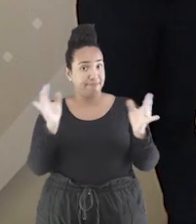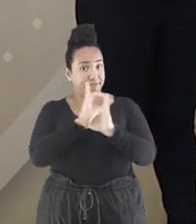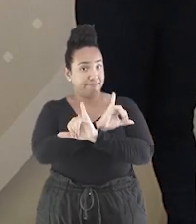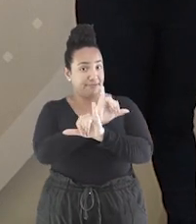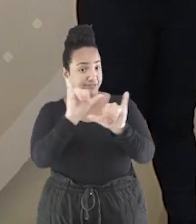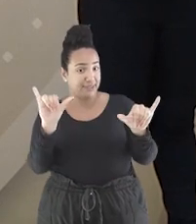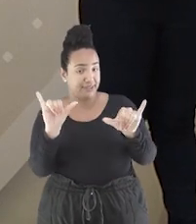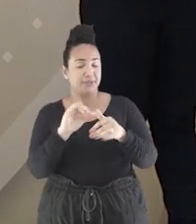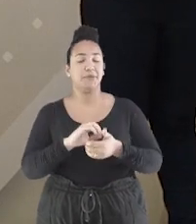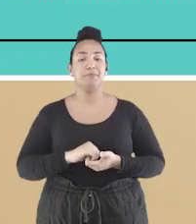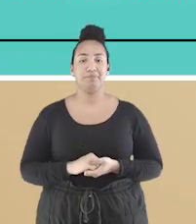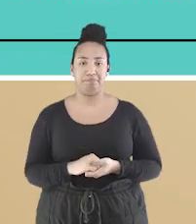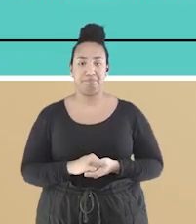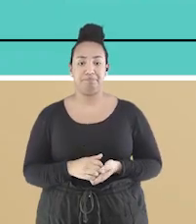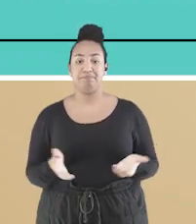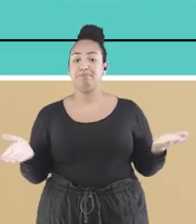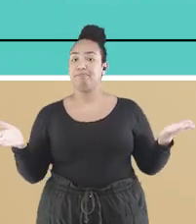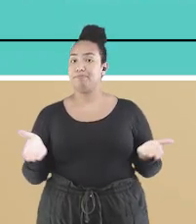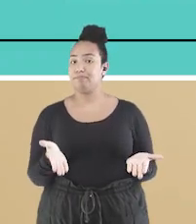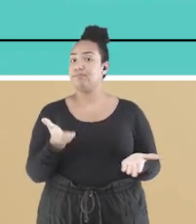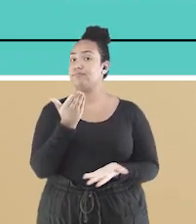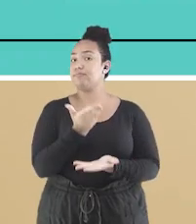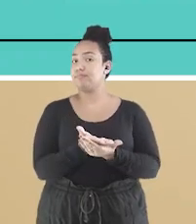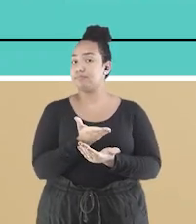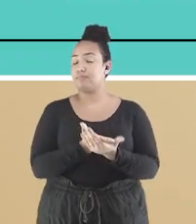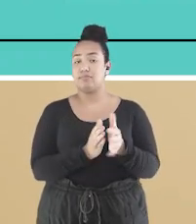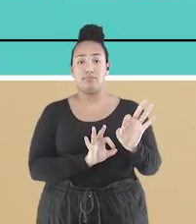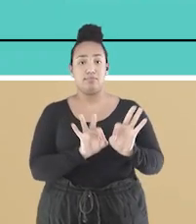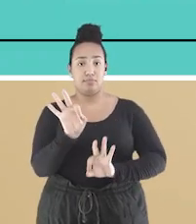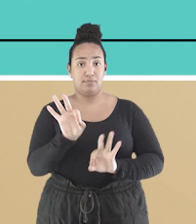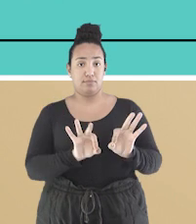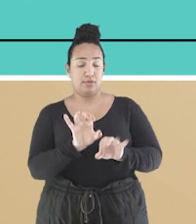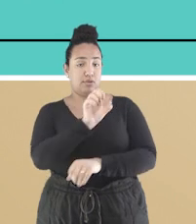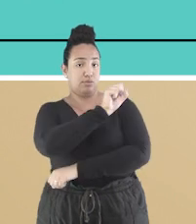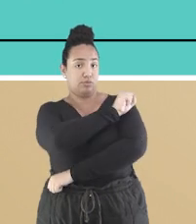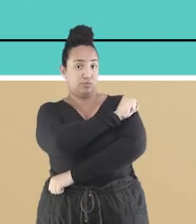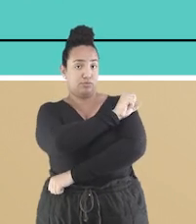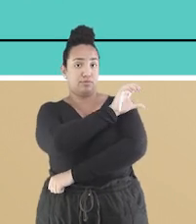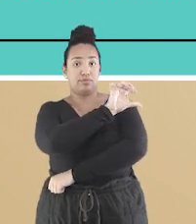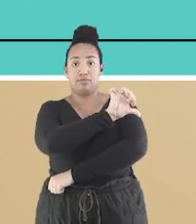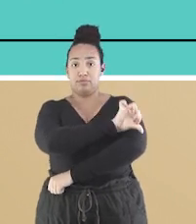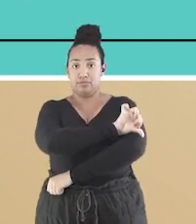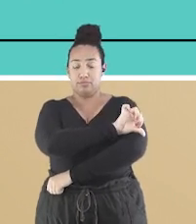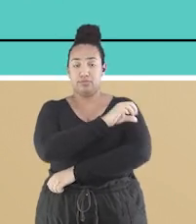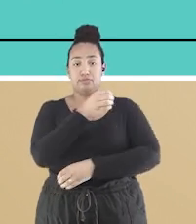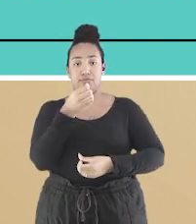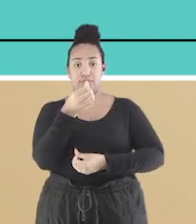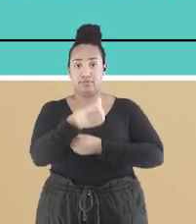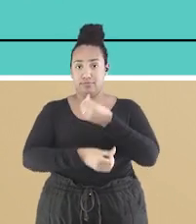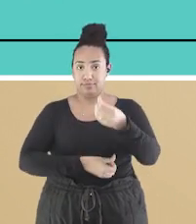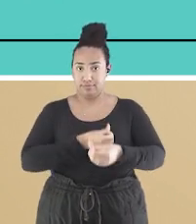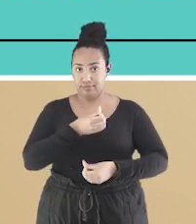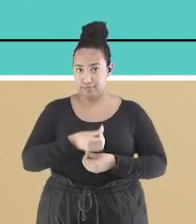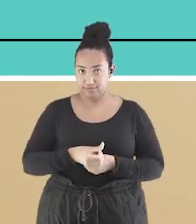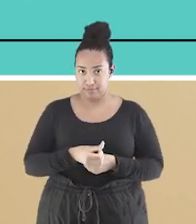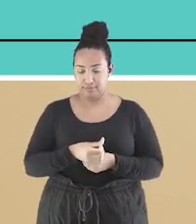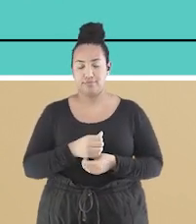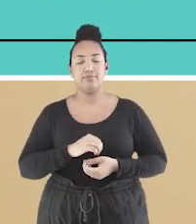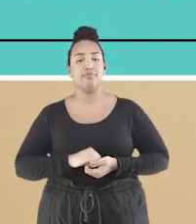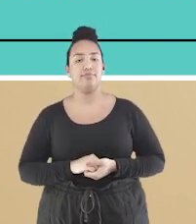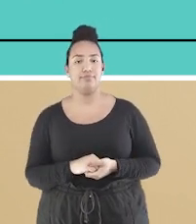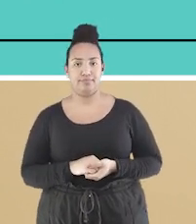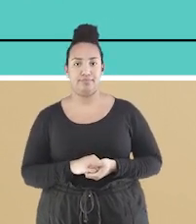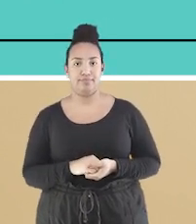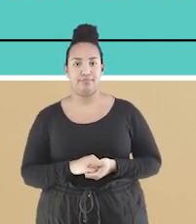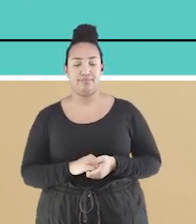sobre a nossa interação de hoje. Essa aula foi planejada para as turmas de 8º e 9º ano da Educação de Jovens e Adultos,